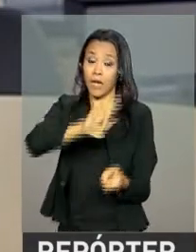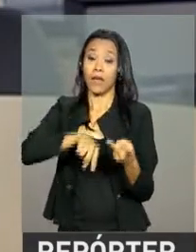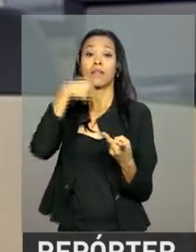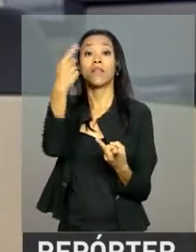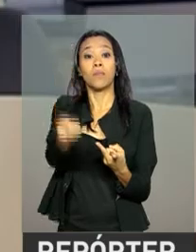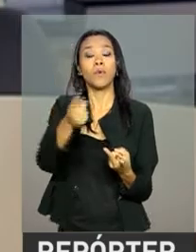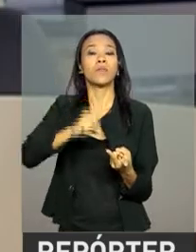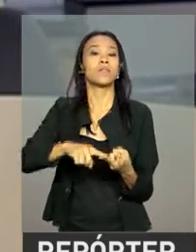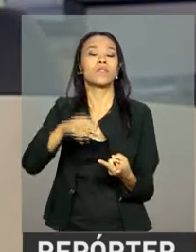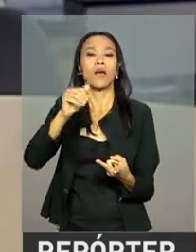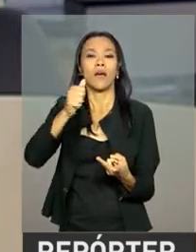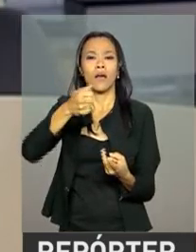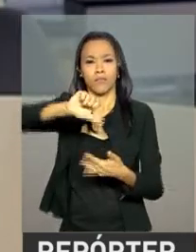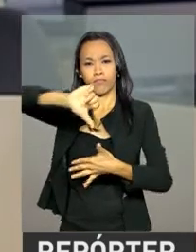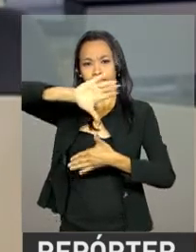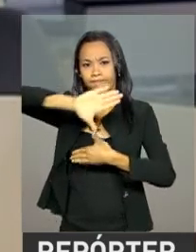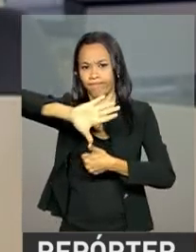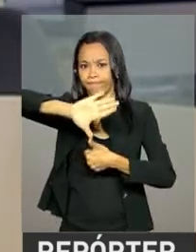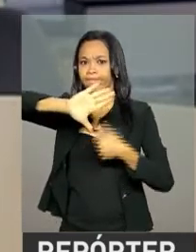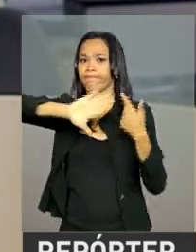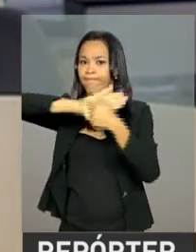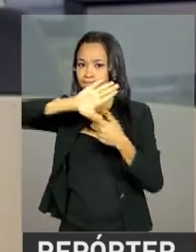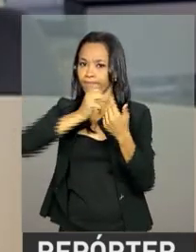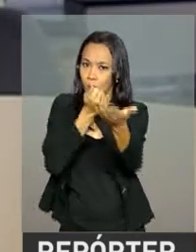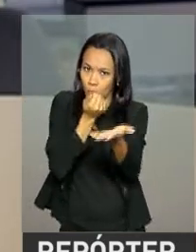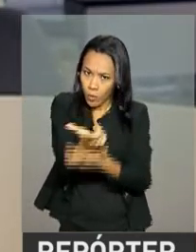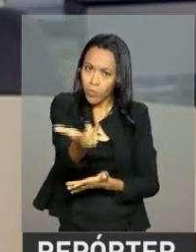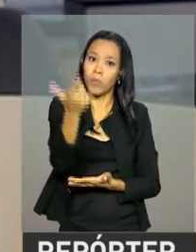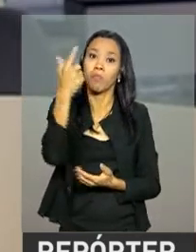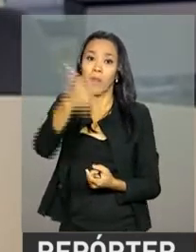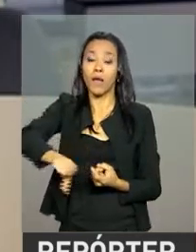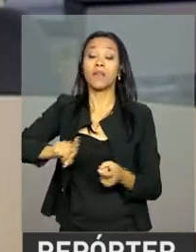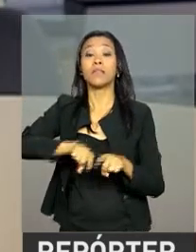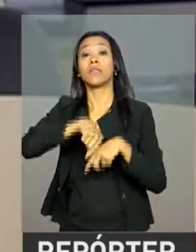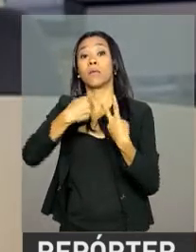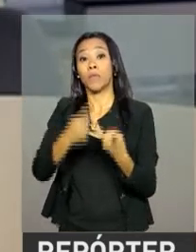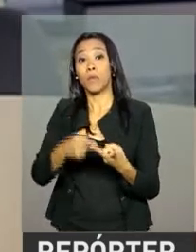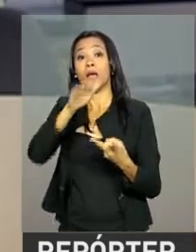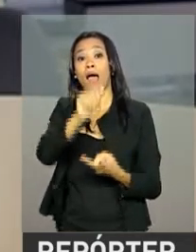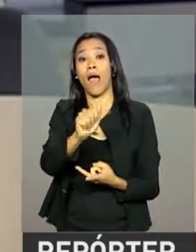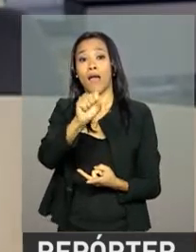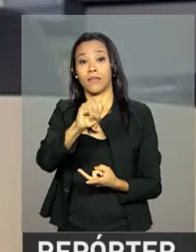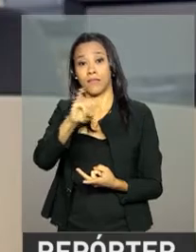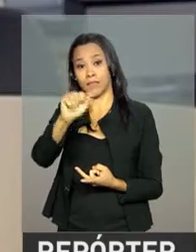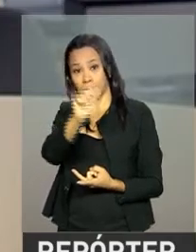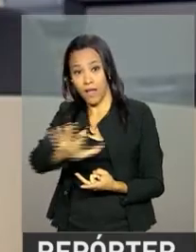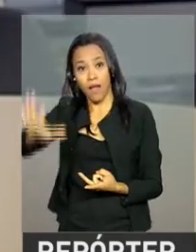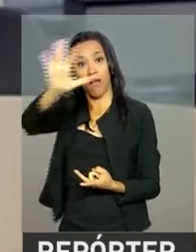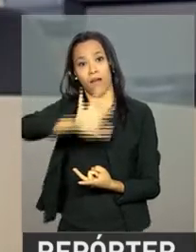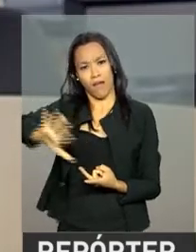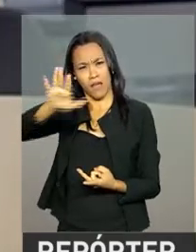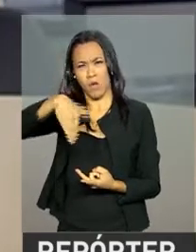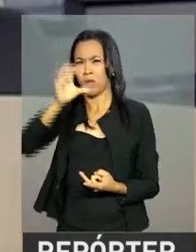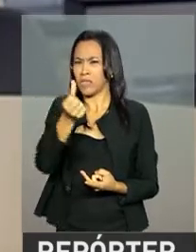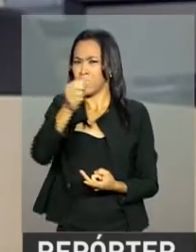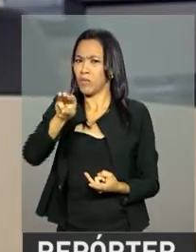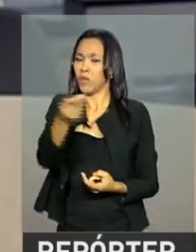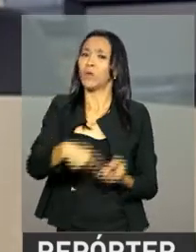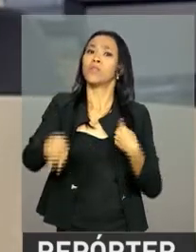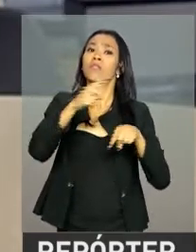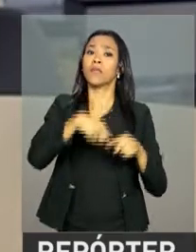foi o segundo maior importador com 7 milhões e 600 mil seguido da ásia com quase seis milhões e da américa do sul